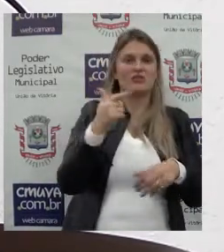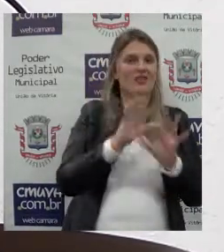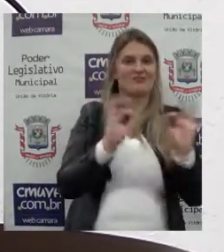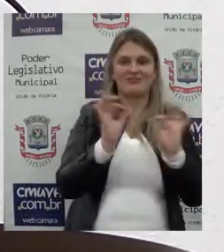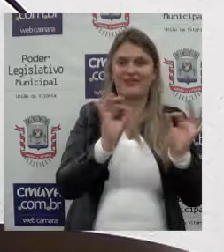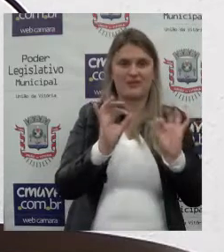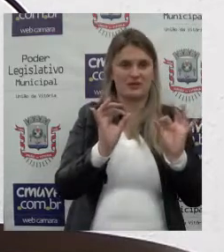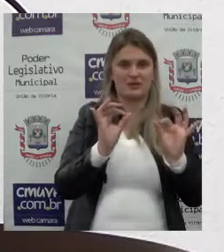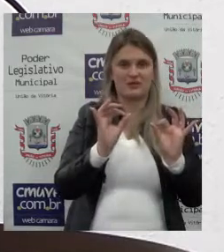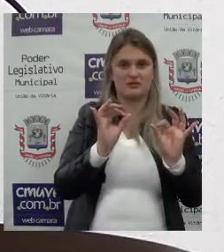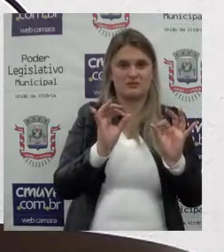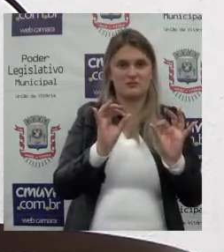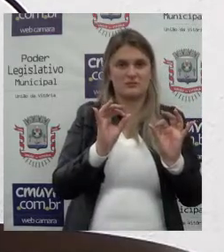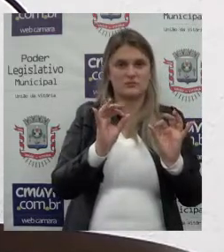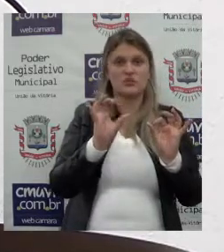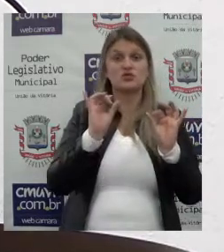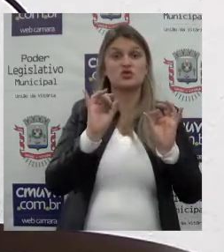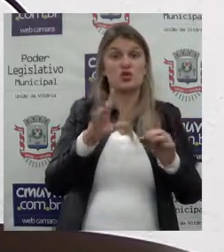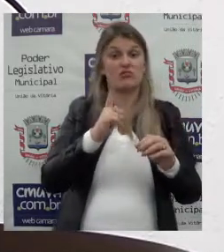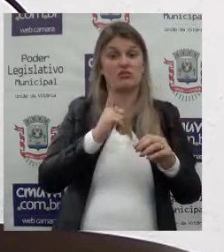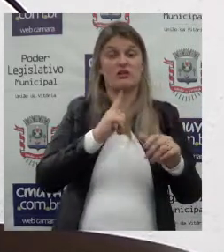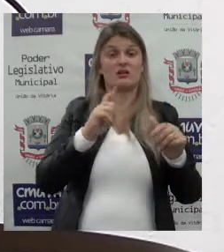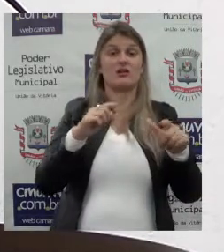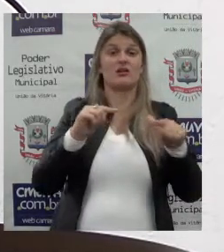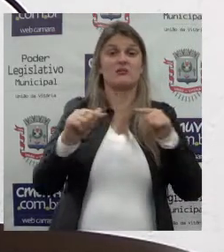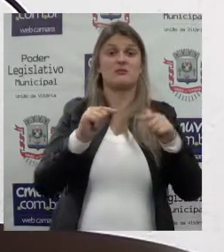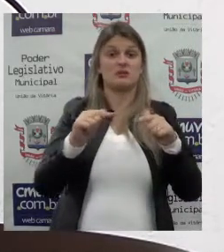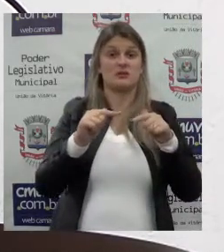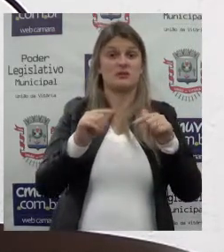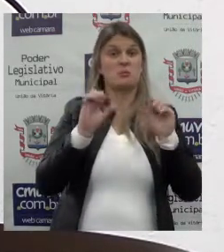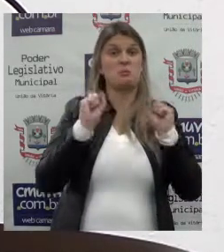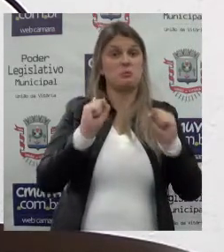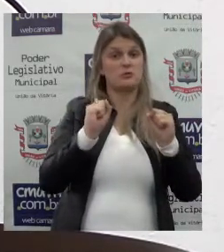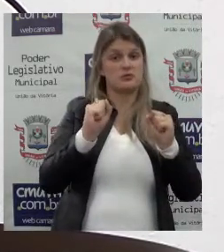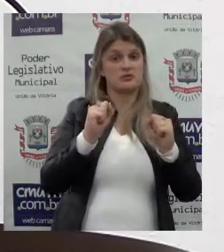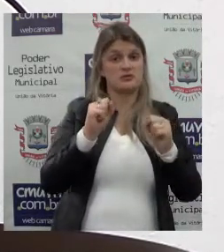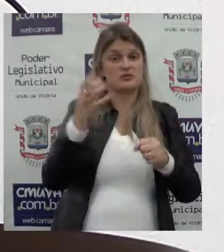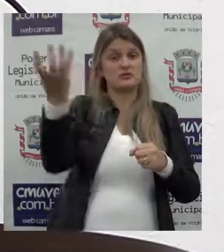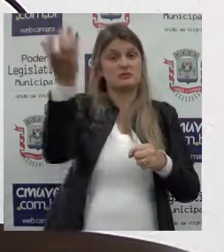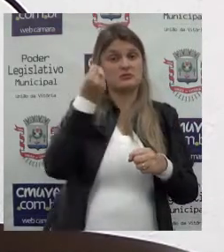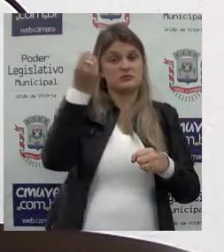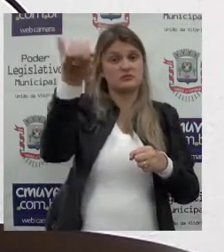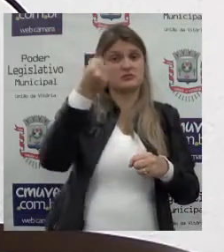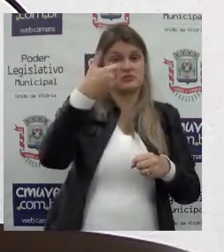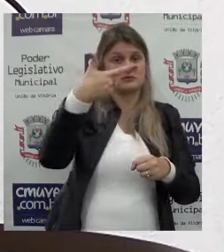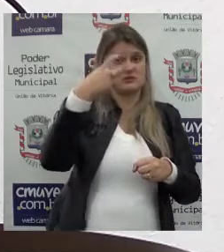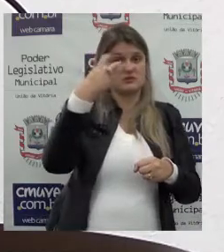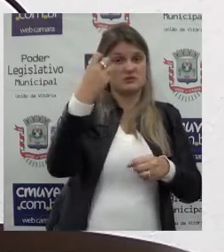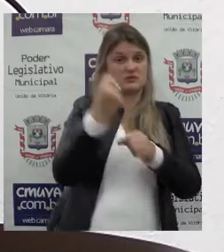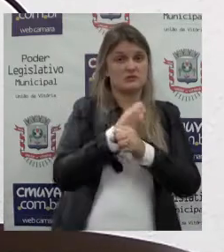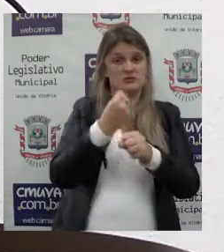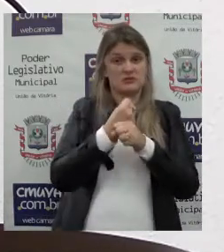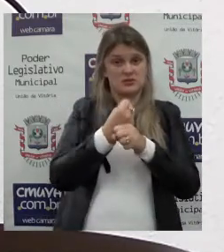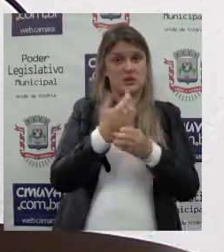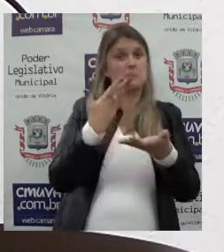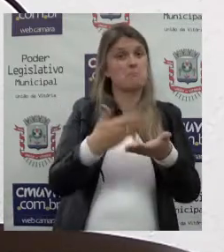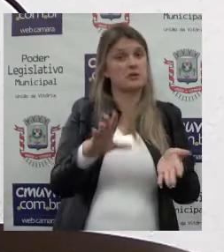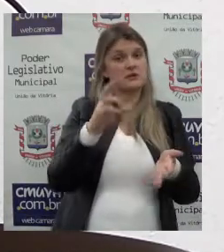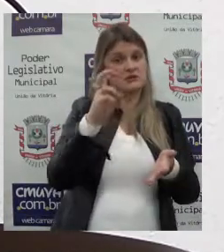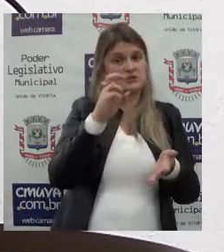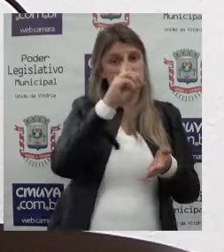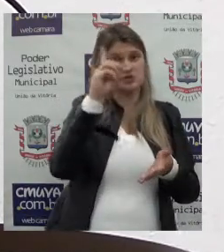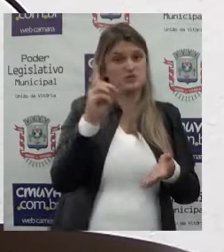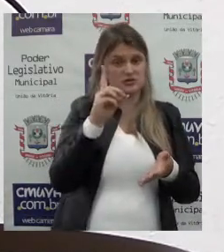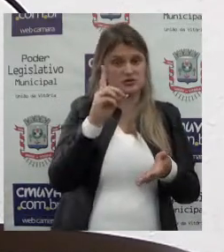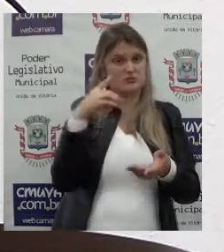noturno, não temos fundo de garantia. A única coisa que a gente tem é estabilidade de emprego. E podendo se aposentar com 25 anos de serviço policial.